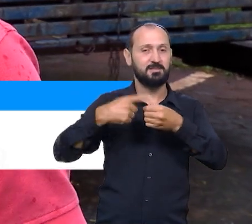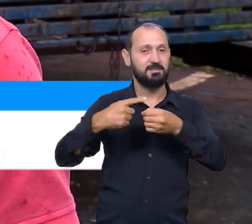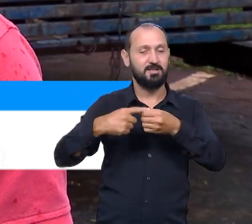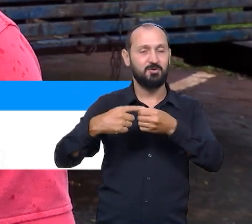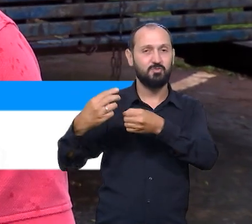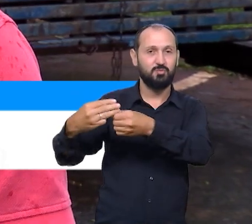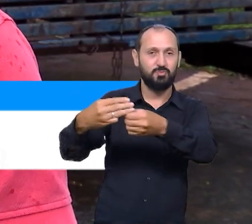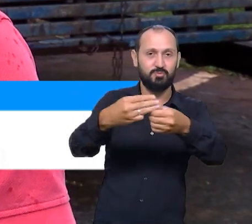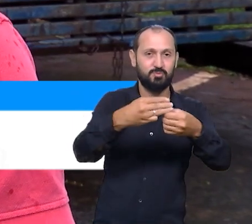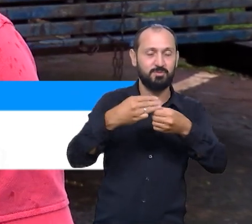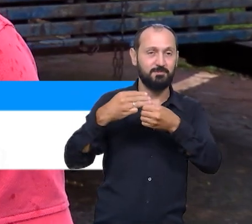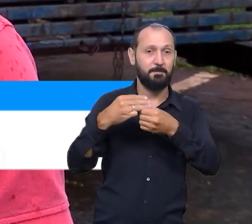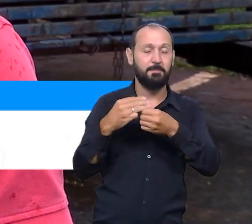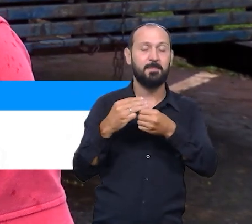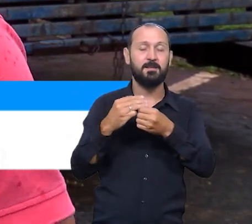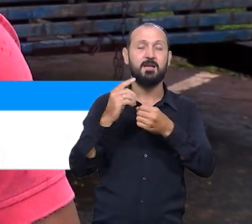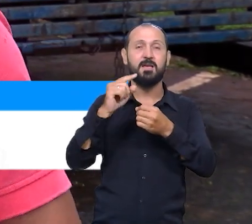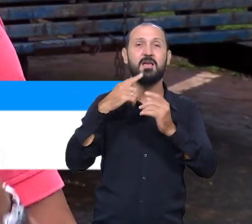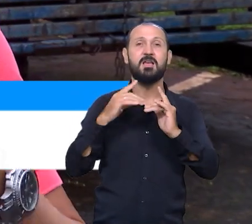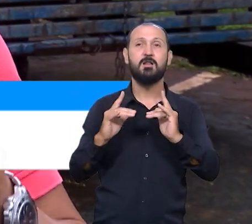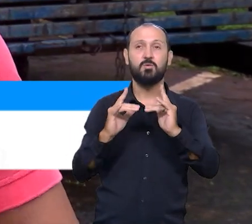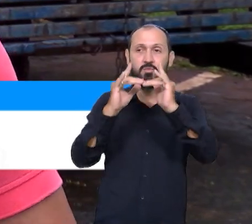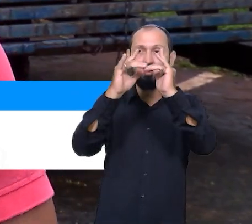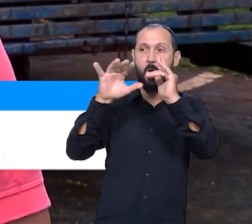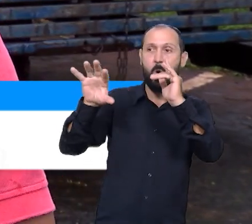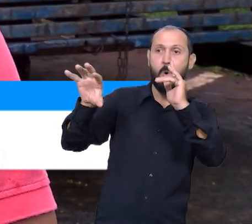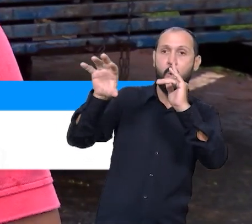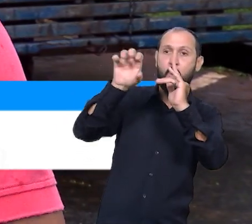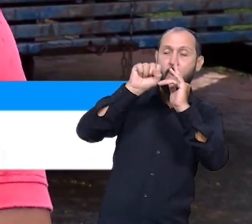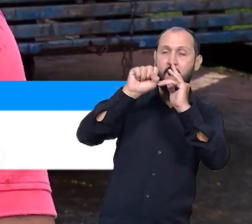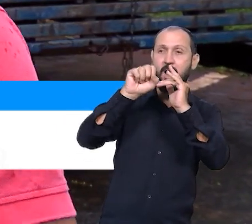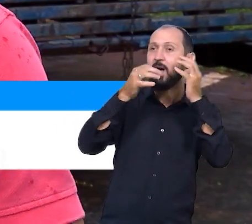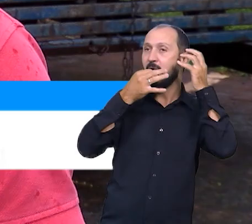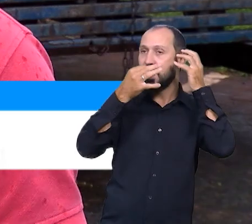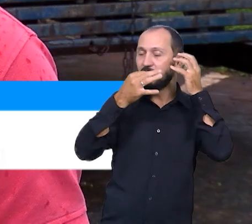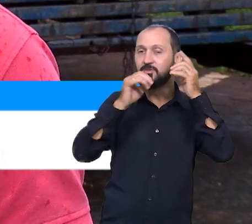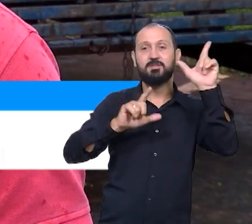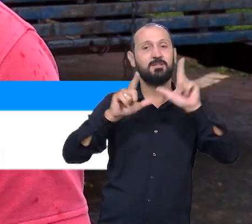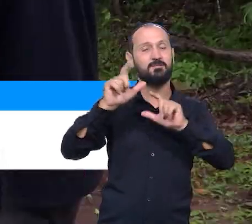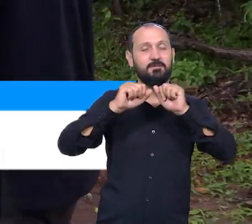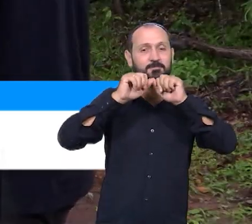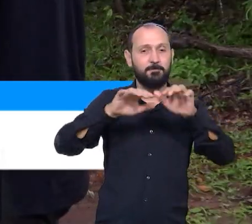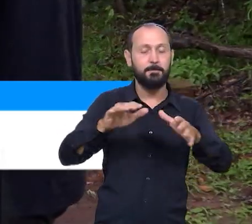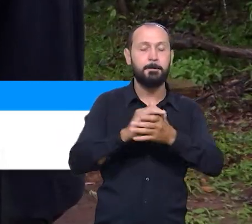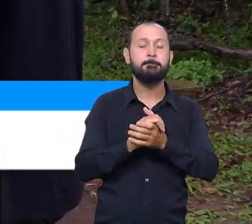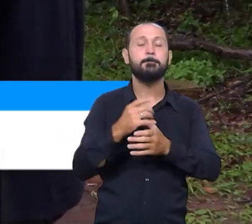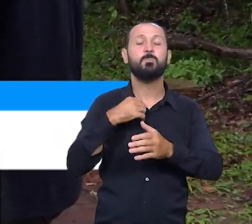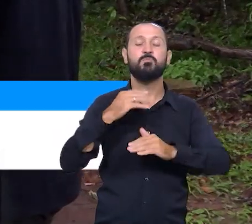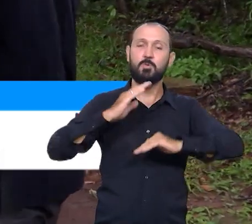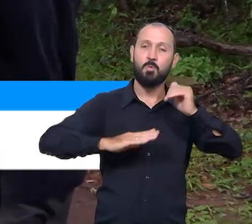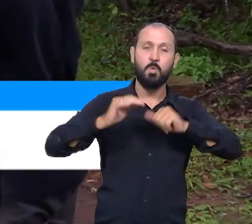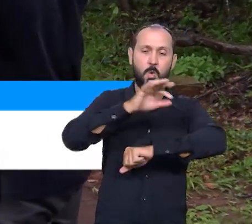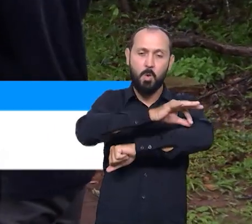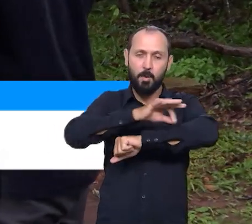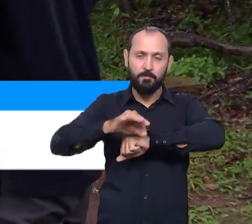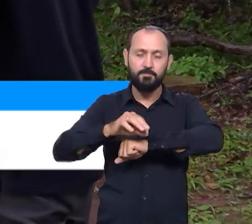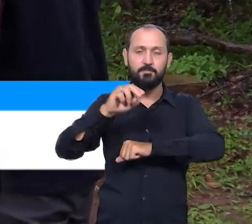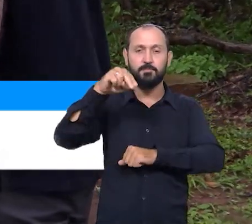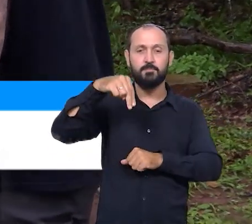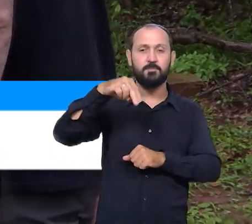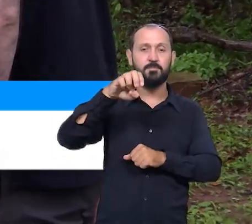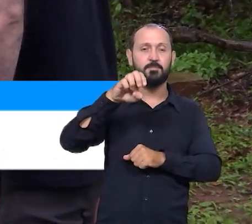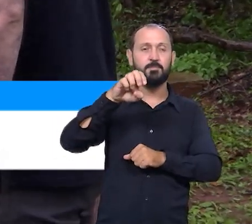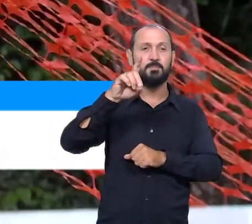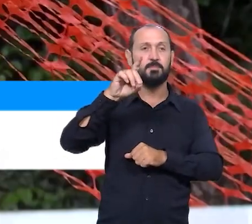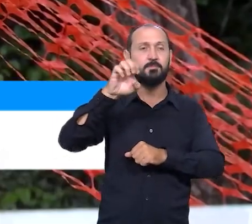e 30 cidades do interior. Ela vai absorver rádio e TV também. O arquiteto da Assembleia Legislativa,